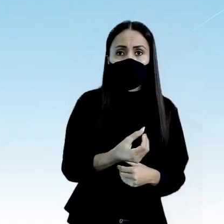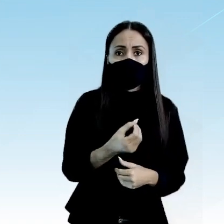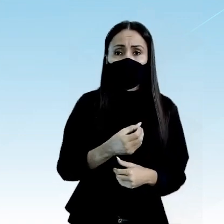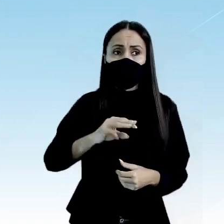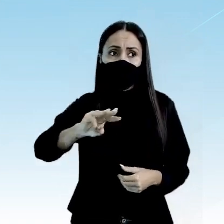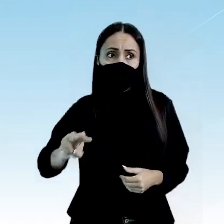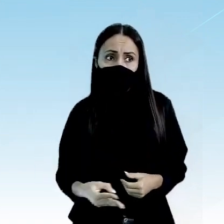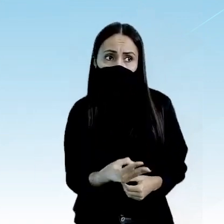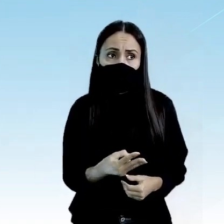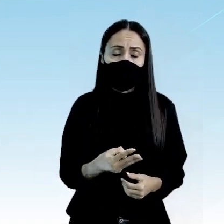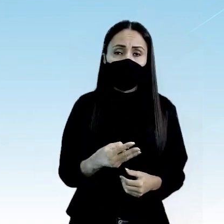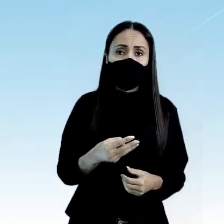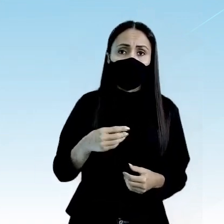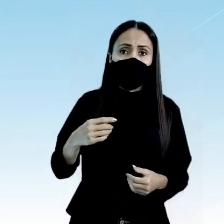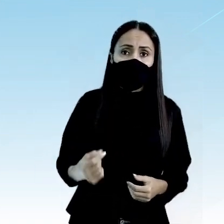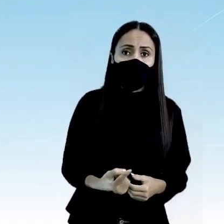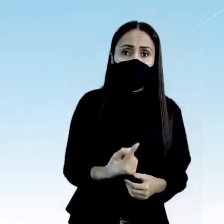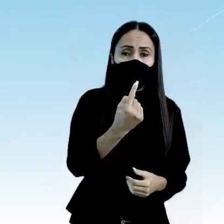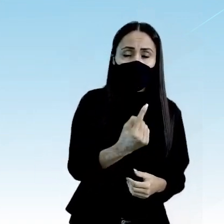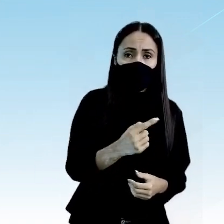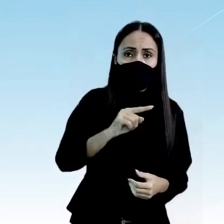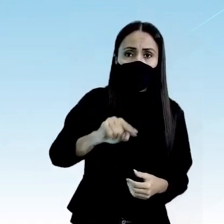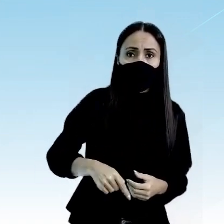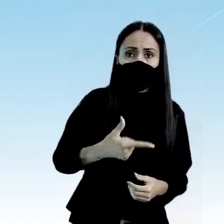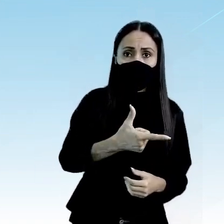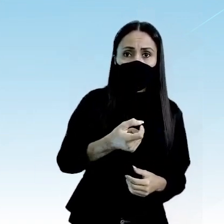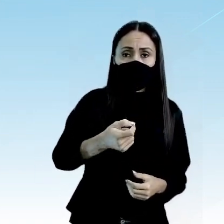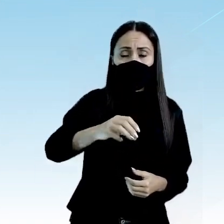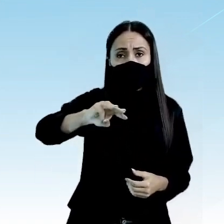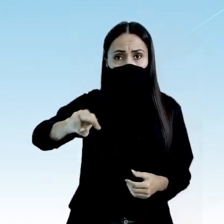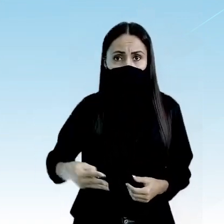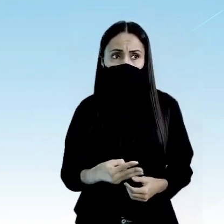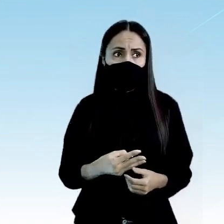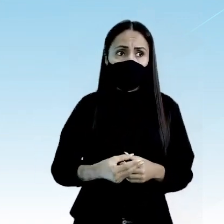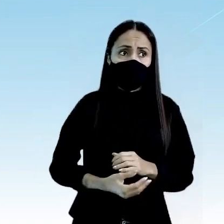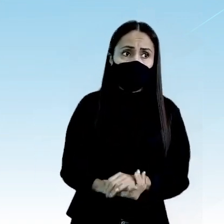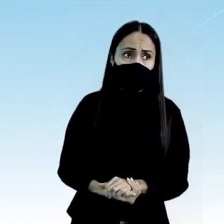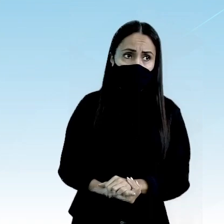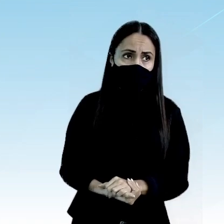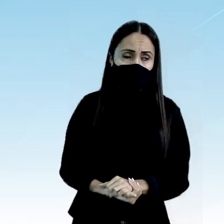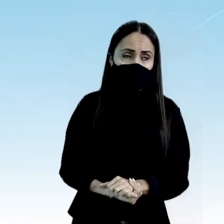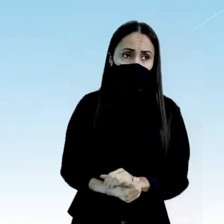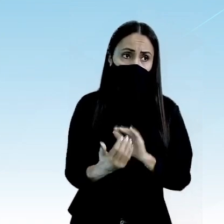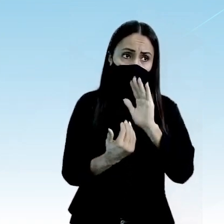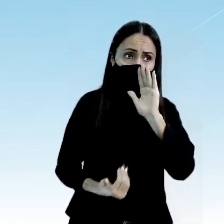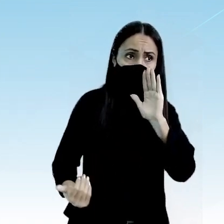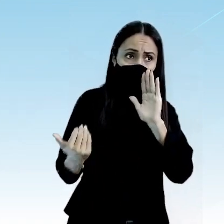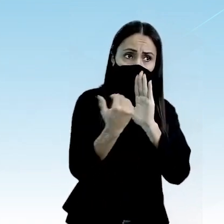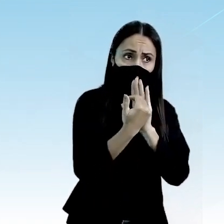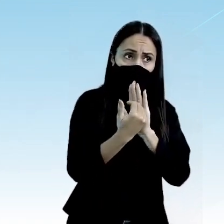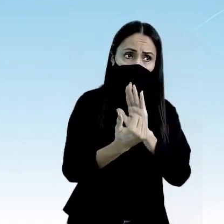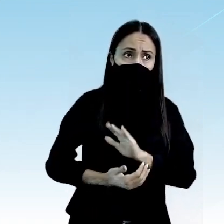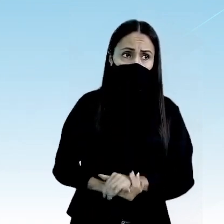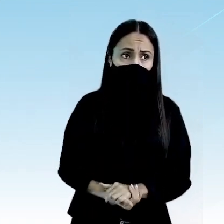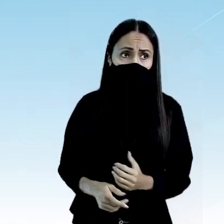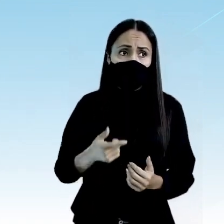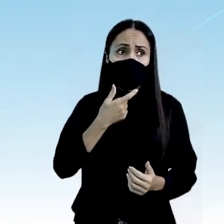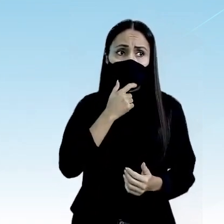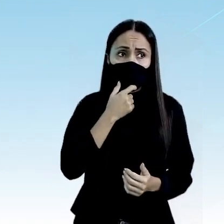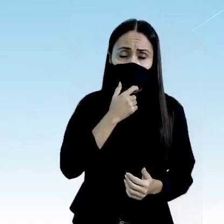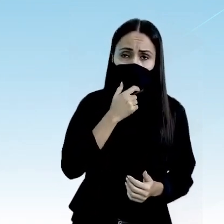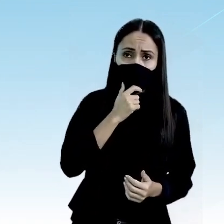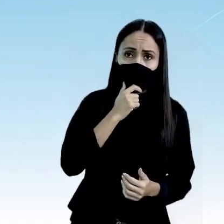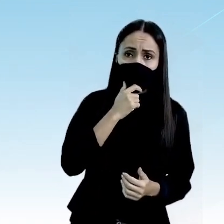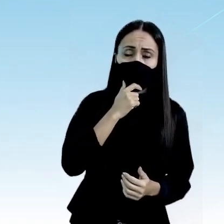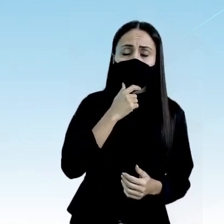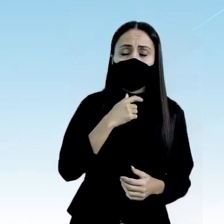1 bilhão e 200 milhões de habitantes. Então, a população da Grã-Bretanha, Inglaterra, País de